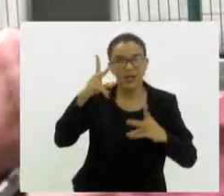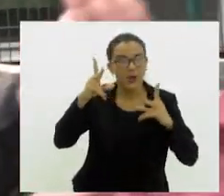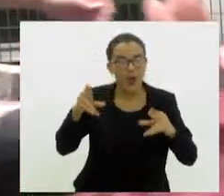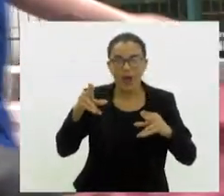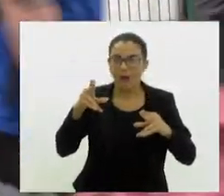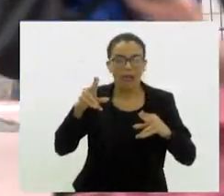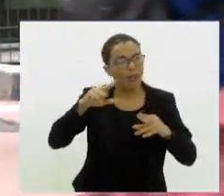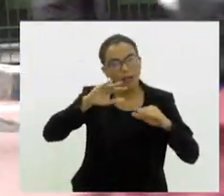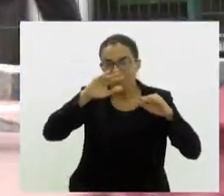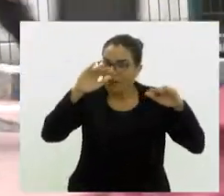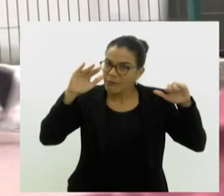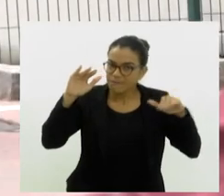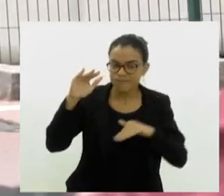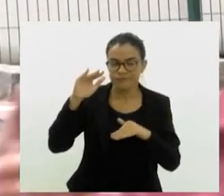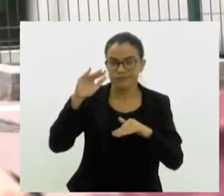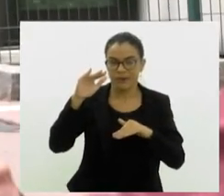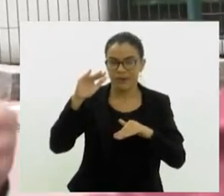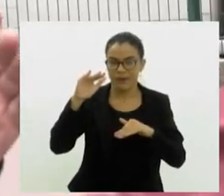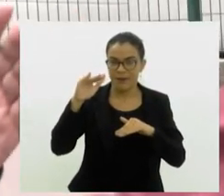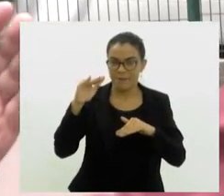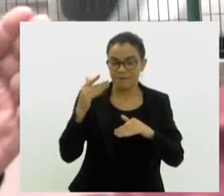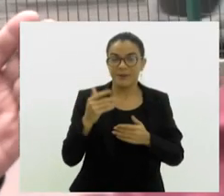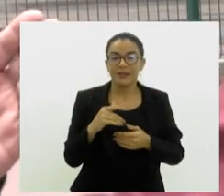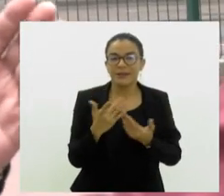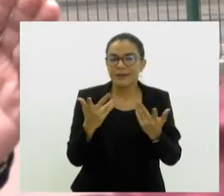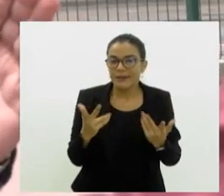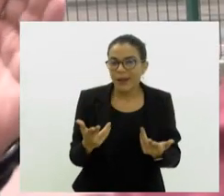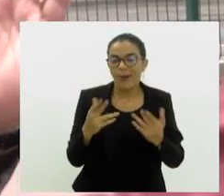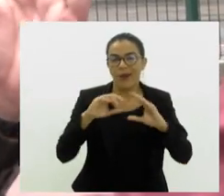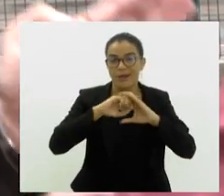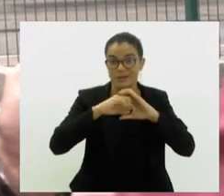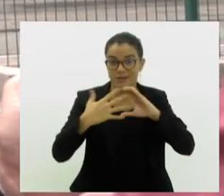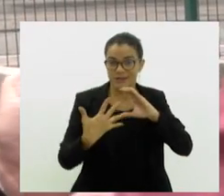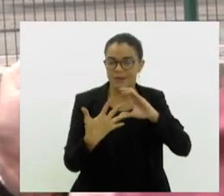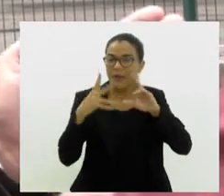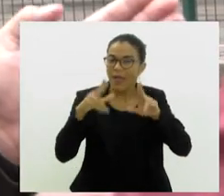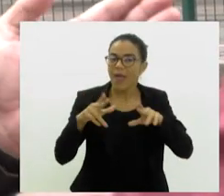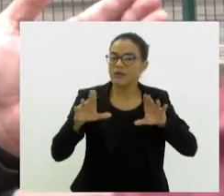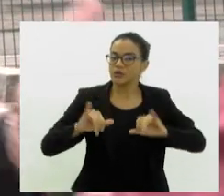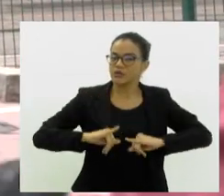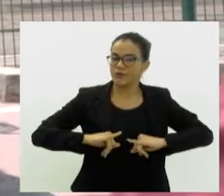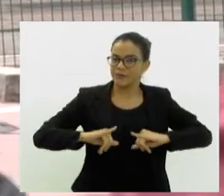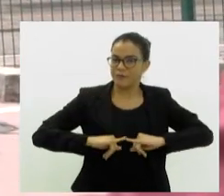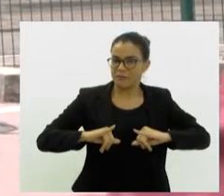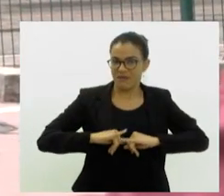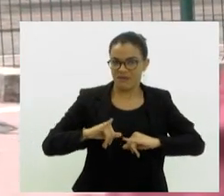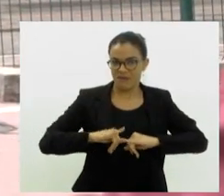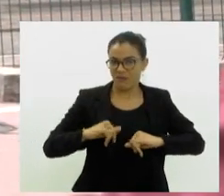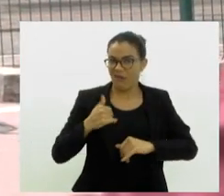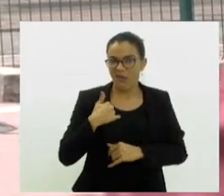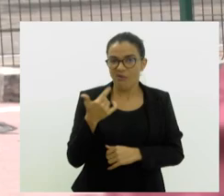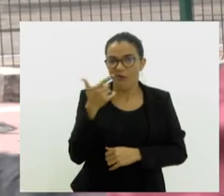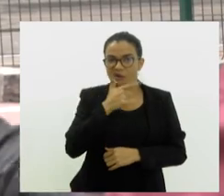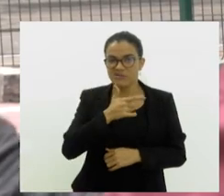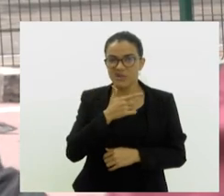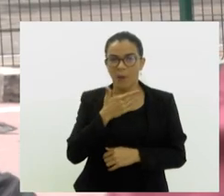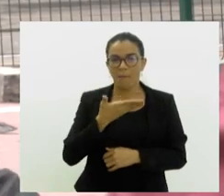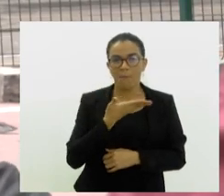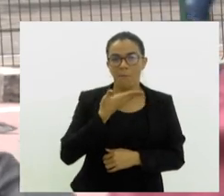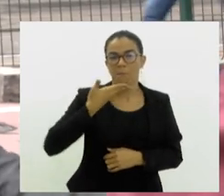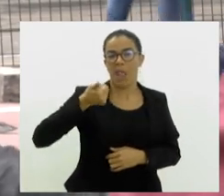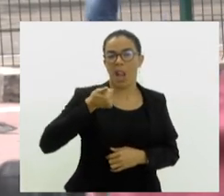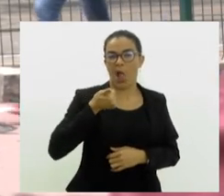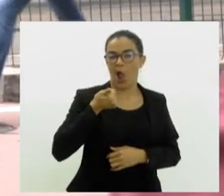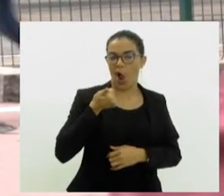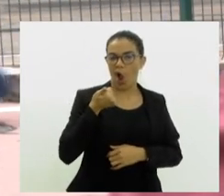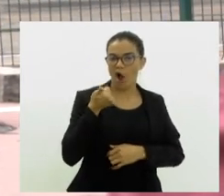fictício que exerce aquela função. Então, a síndrome é esse sofrimento de que eu não sou o que sou, eu não entrego, na